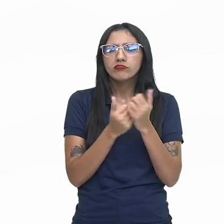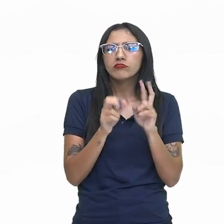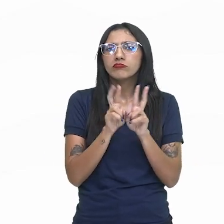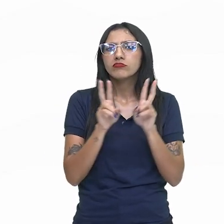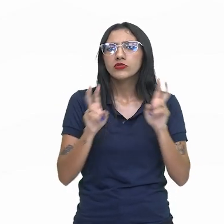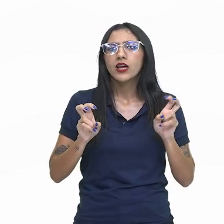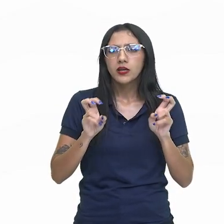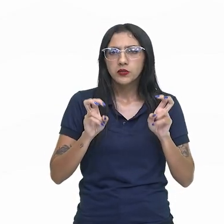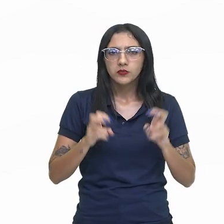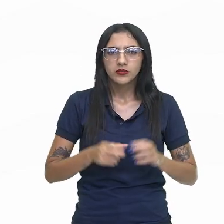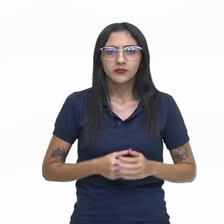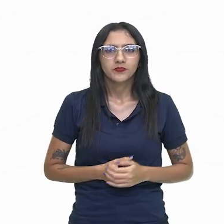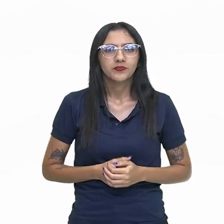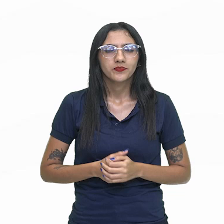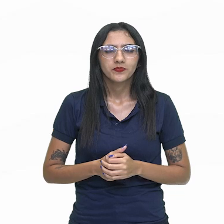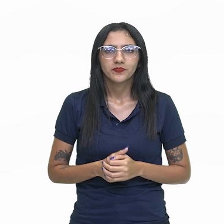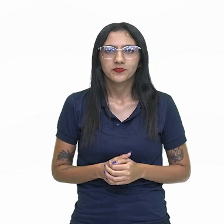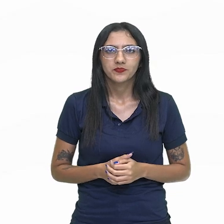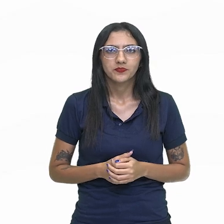ele